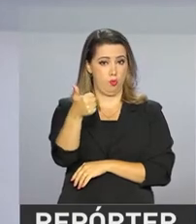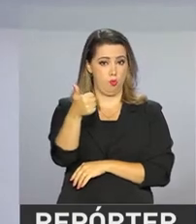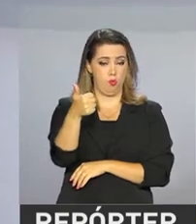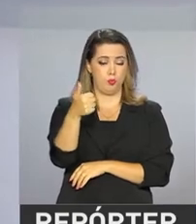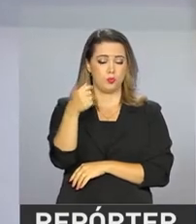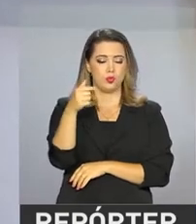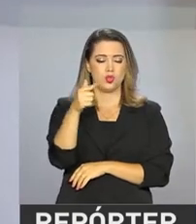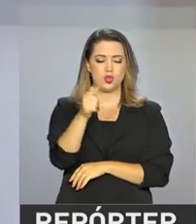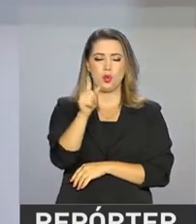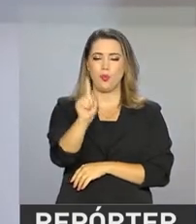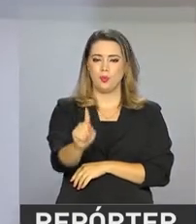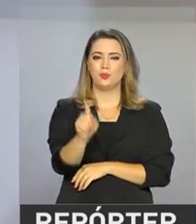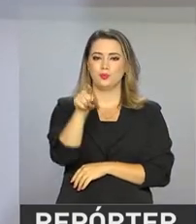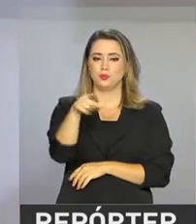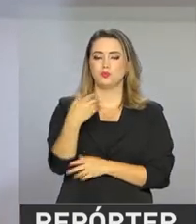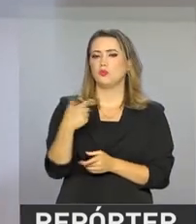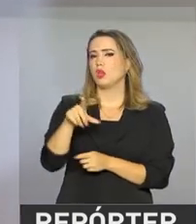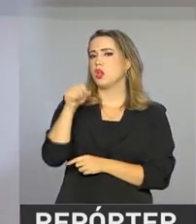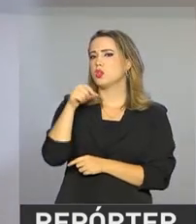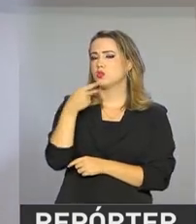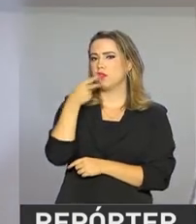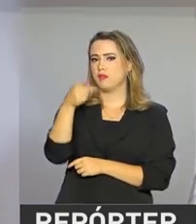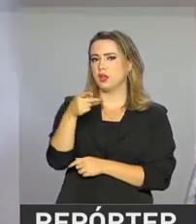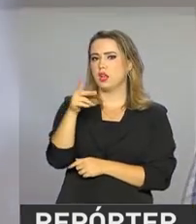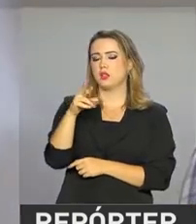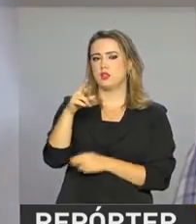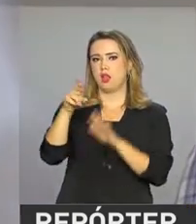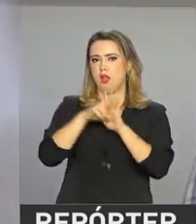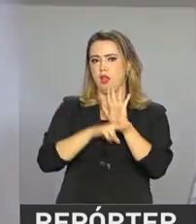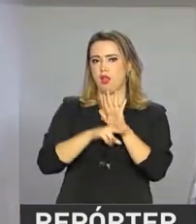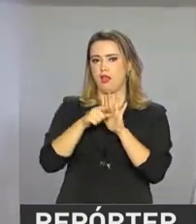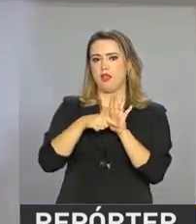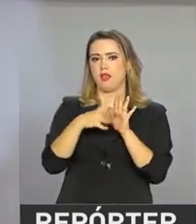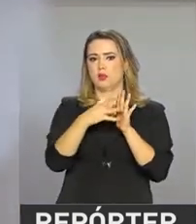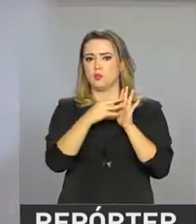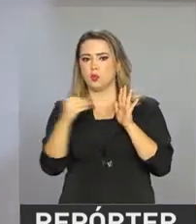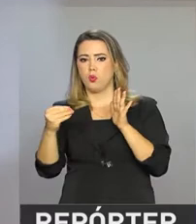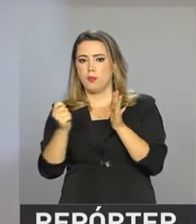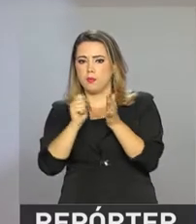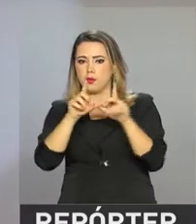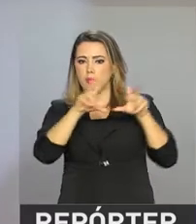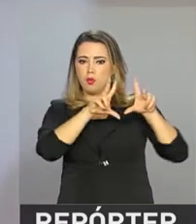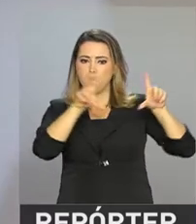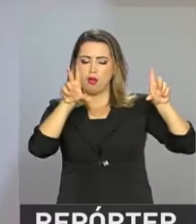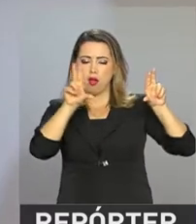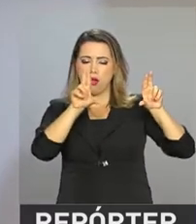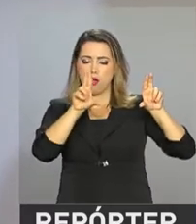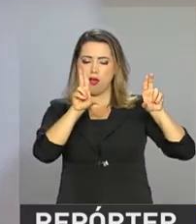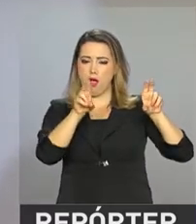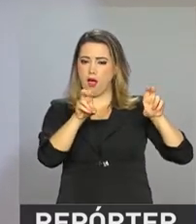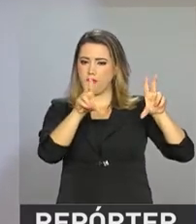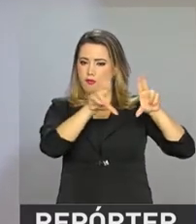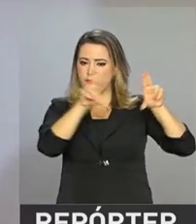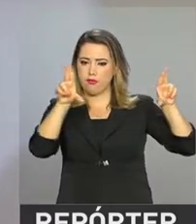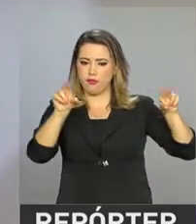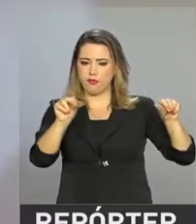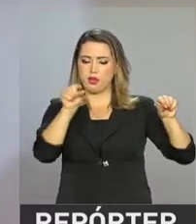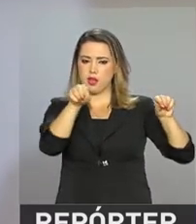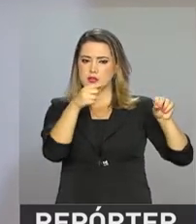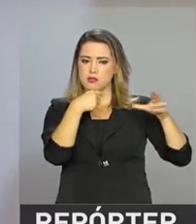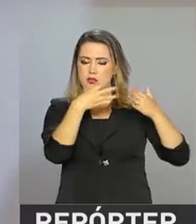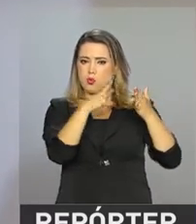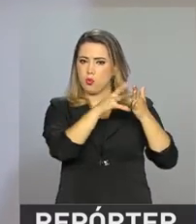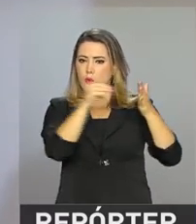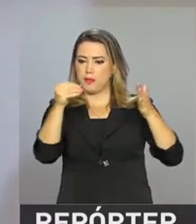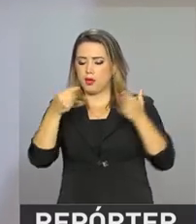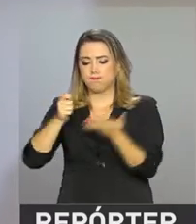Ela pergunta, a decisão do INEP de não aplicar a regra de eliminar candidatos que não transcreveram a frase do caderno de prova se mantém